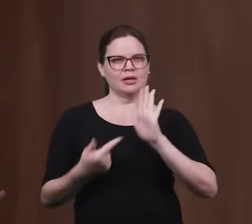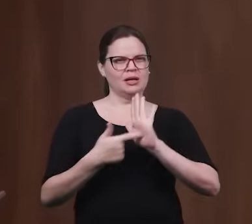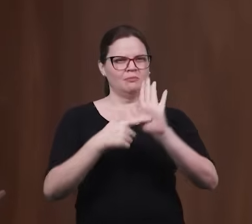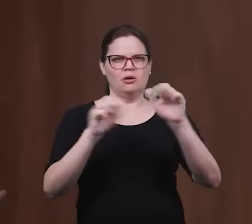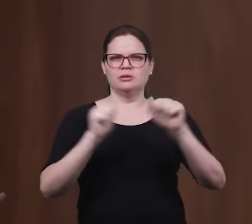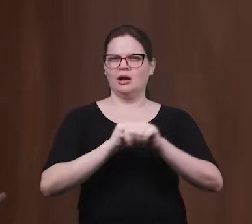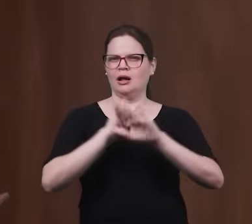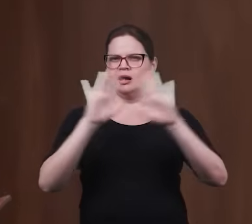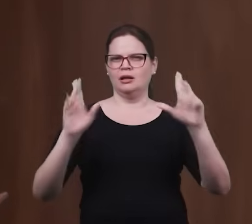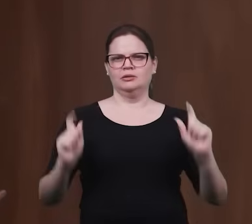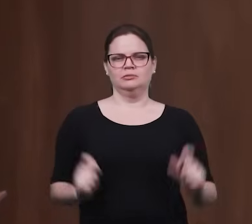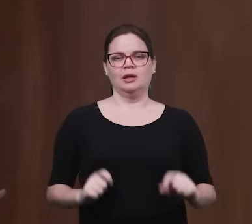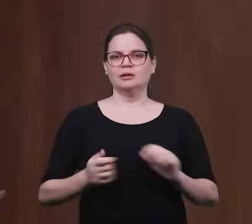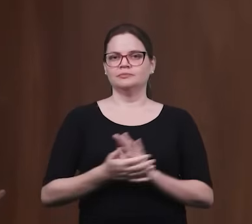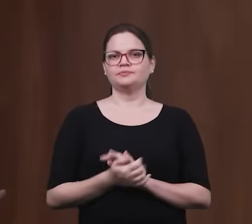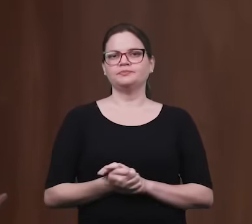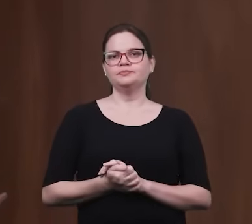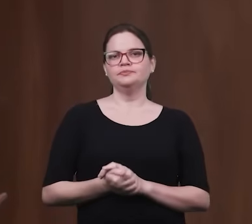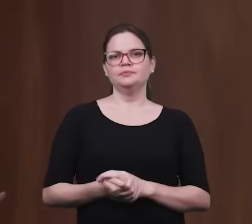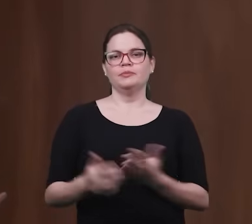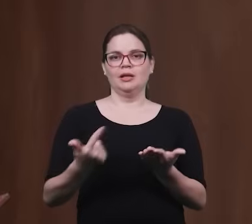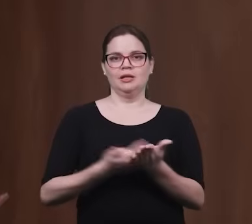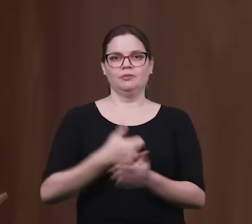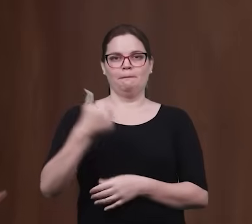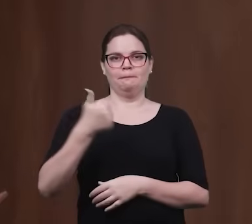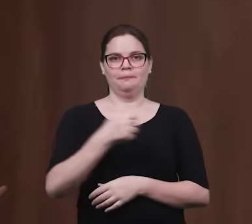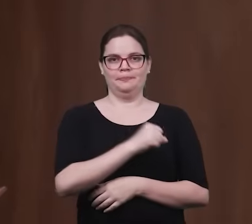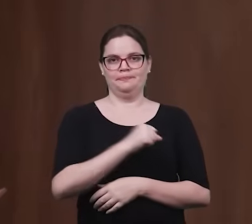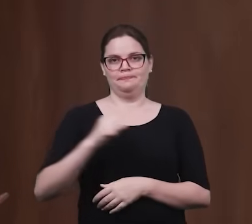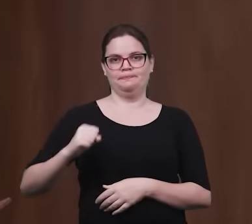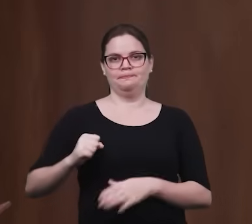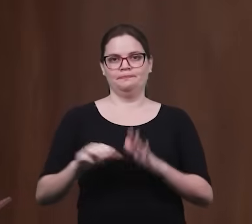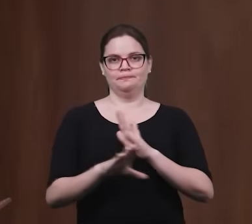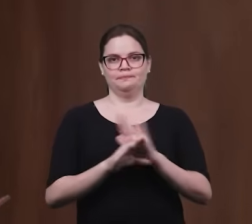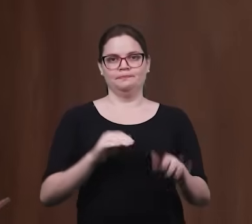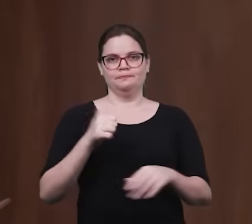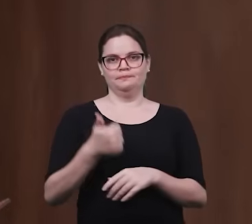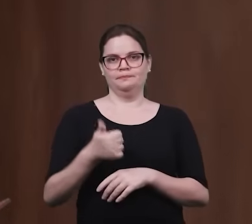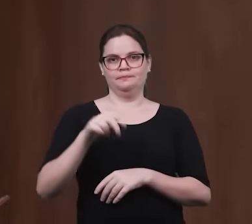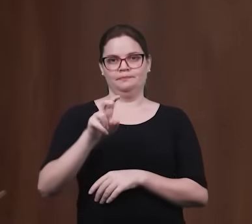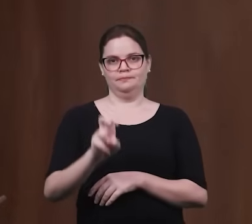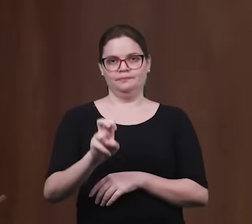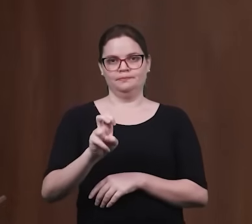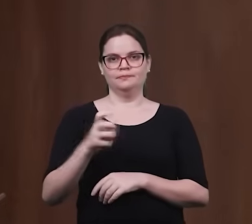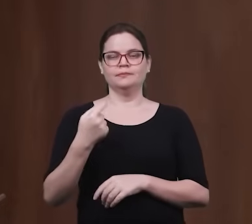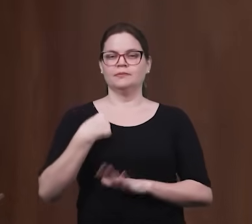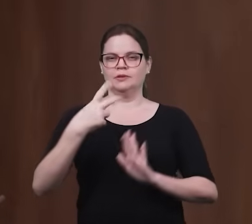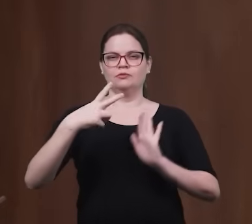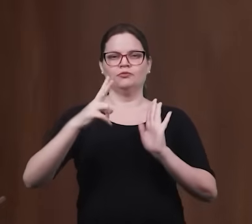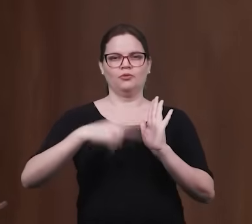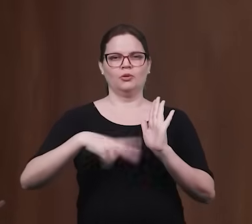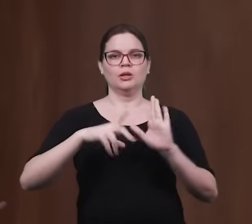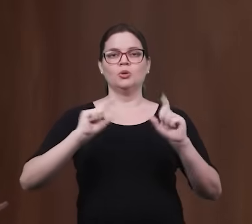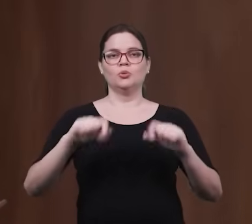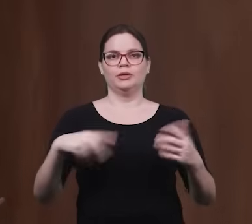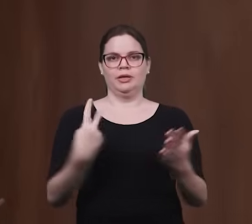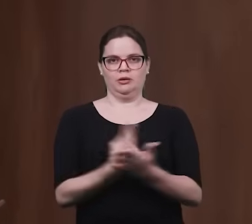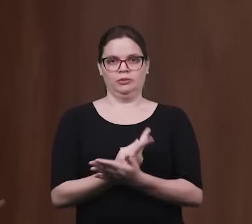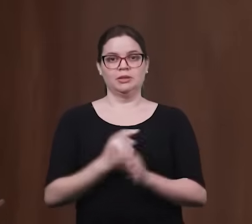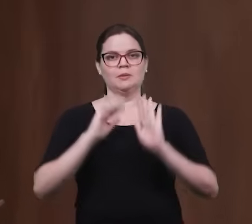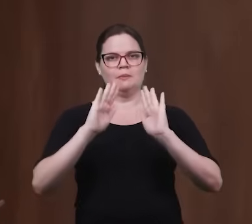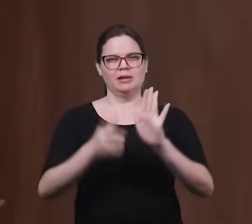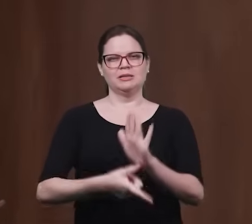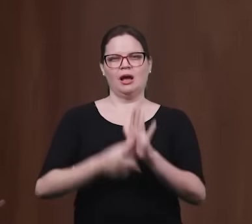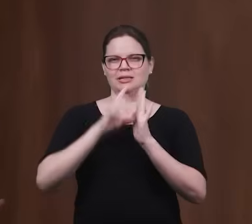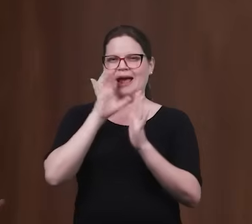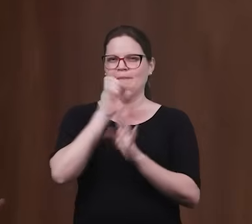bastante esclarecedora. Ela está em 1 Samuel, no capítulo 15, e eu vou ler aqui o que aconteceu. Só